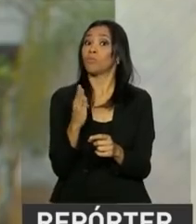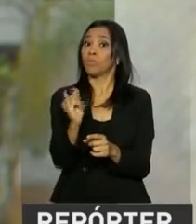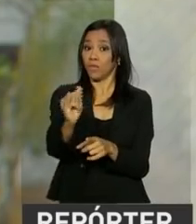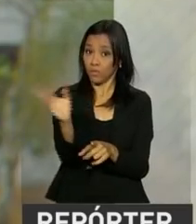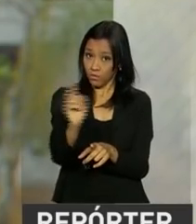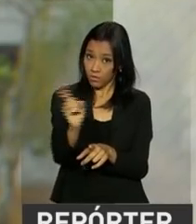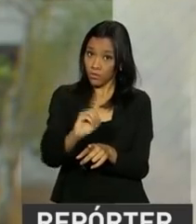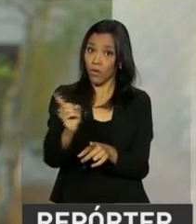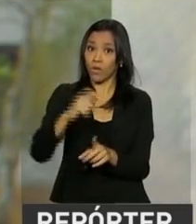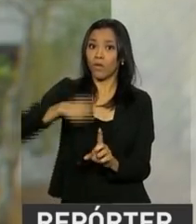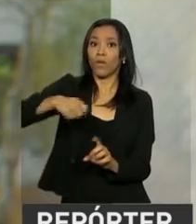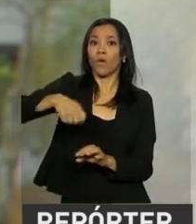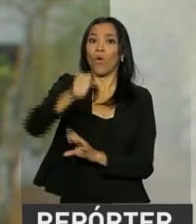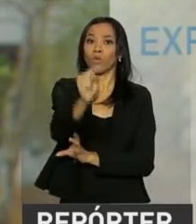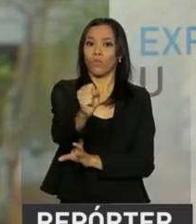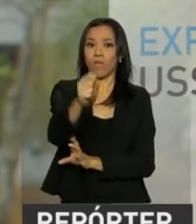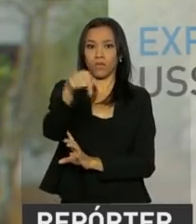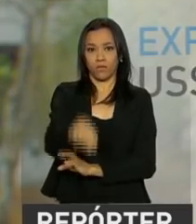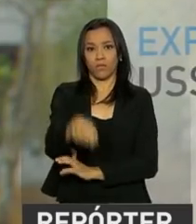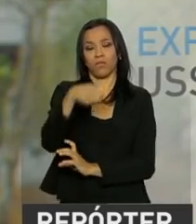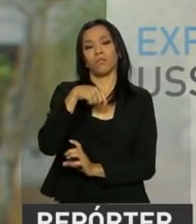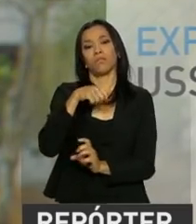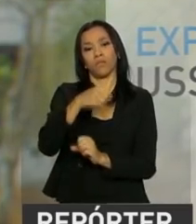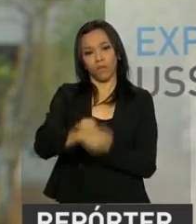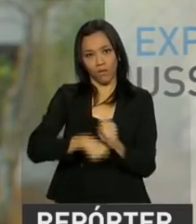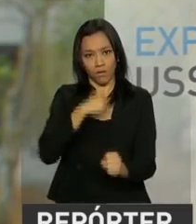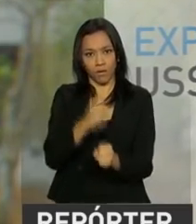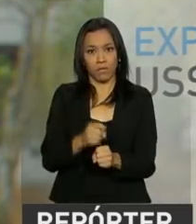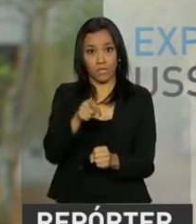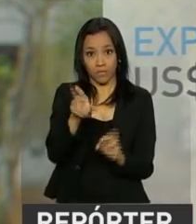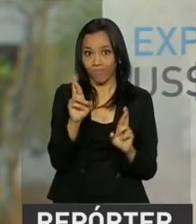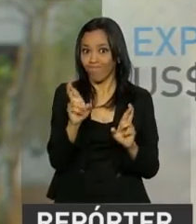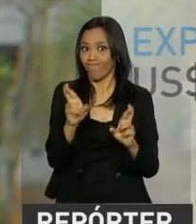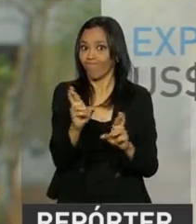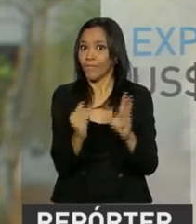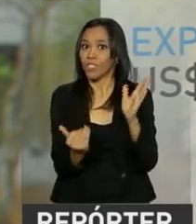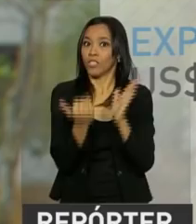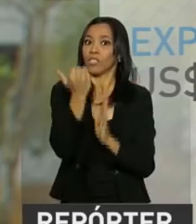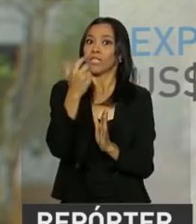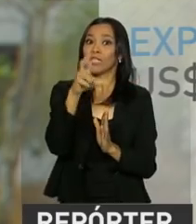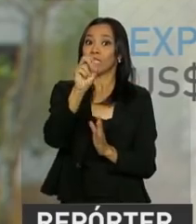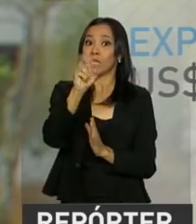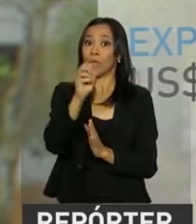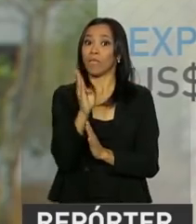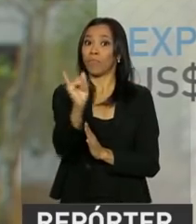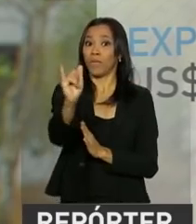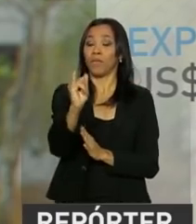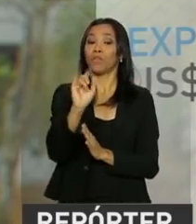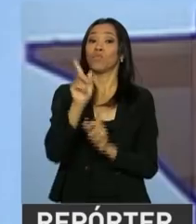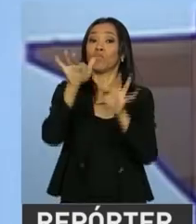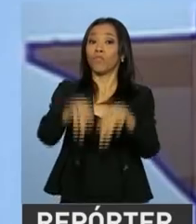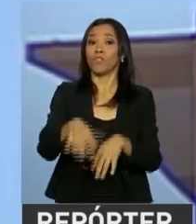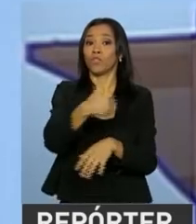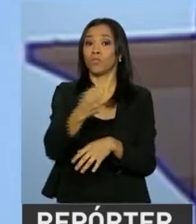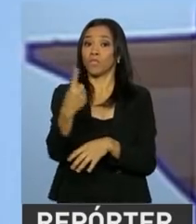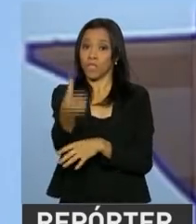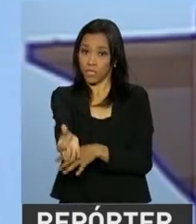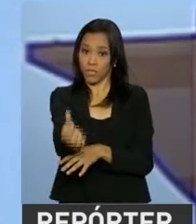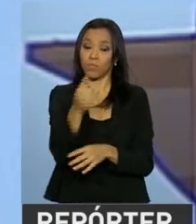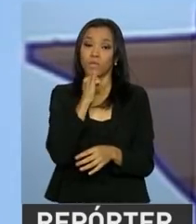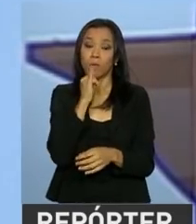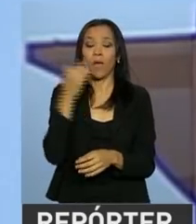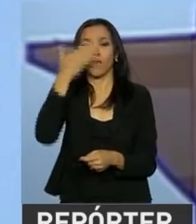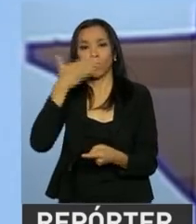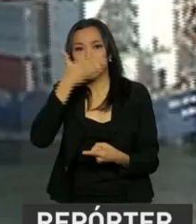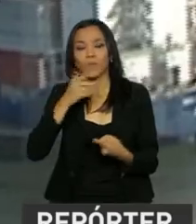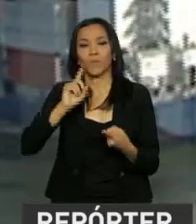nos primeiros 8 meses desse ano. A expectativa é que esse valor chegue a 50 bilhões no final de 2016. Produtos como